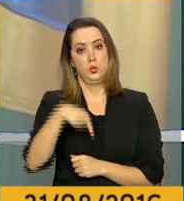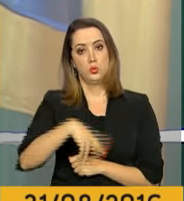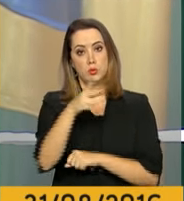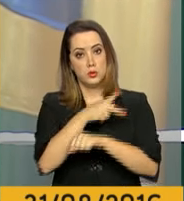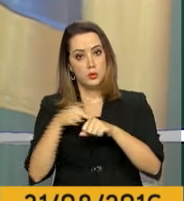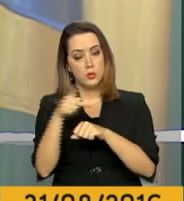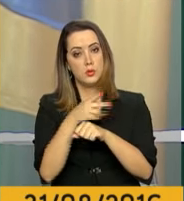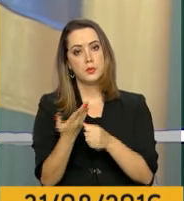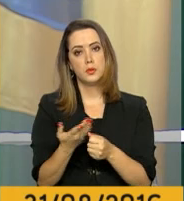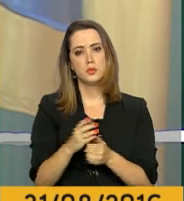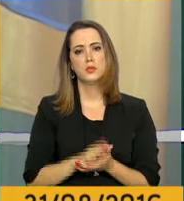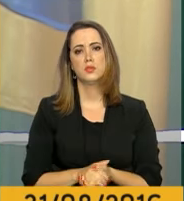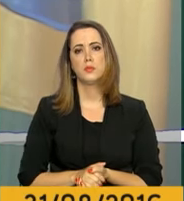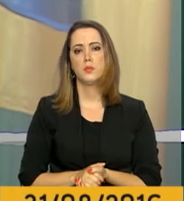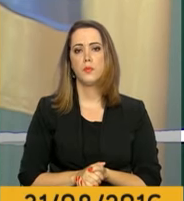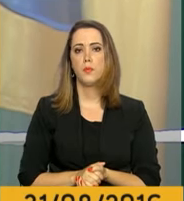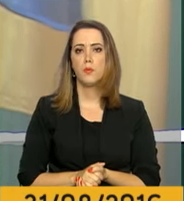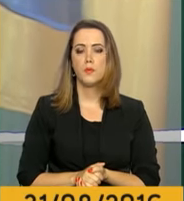que mais